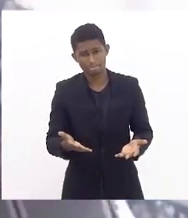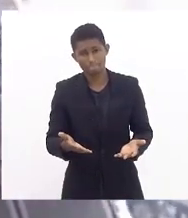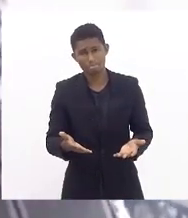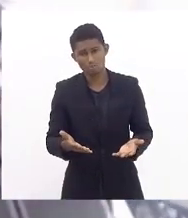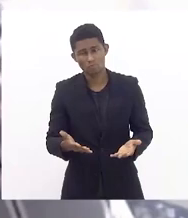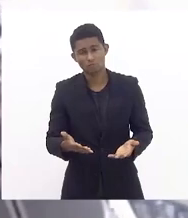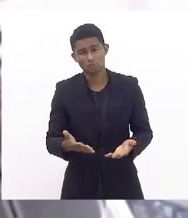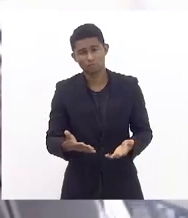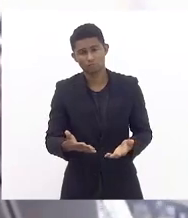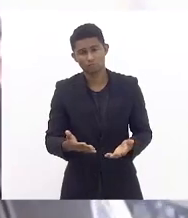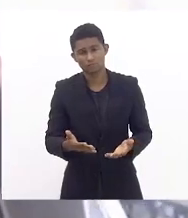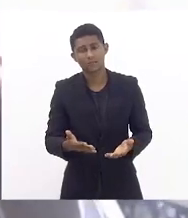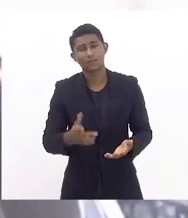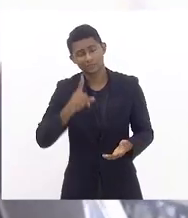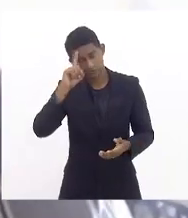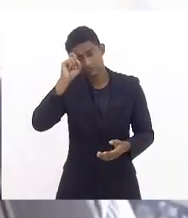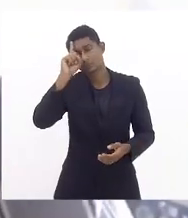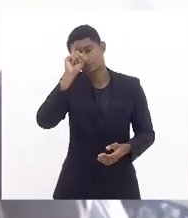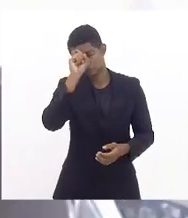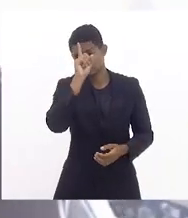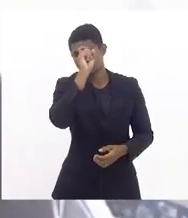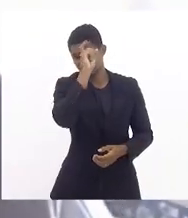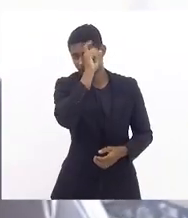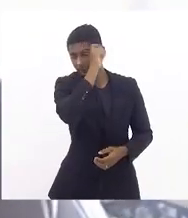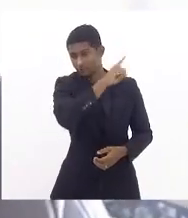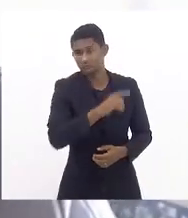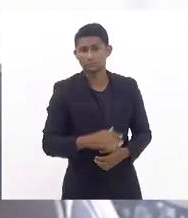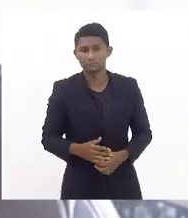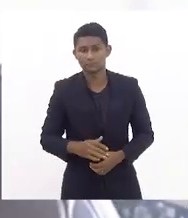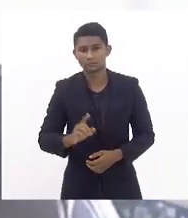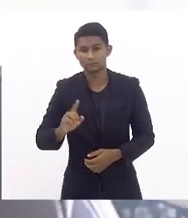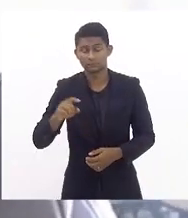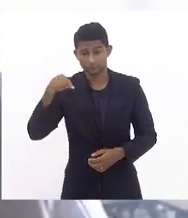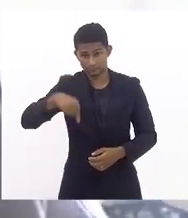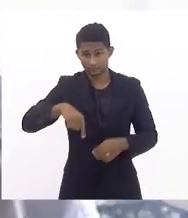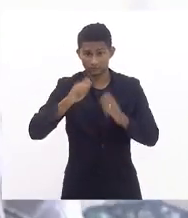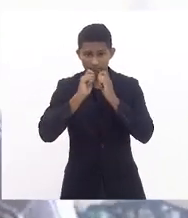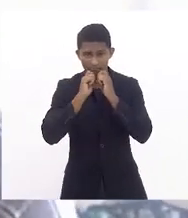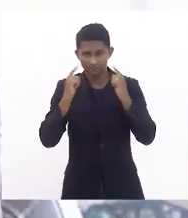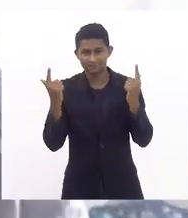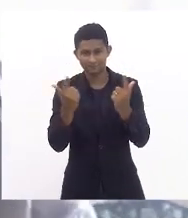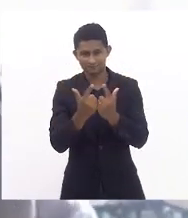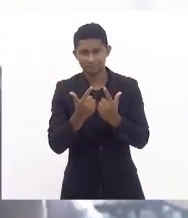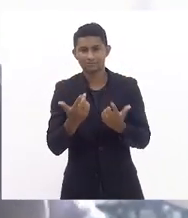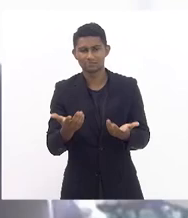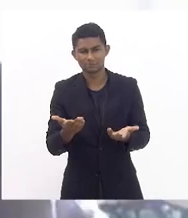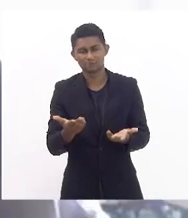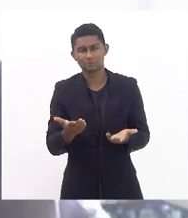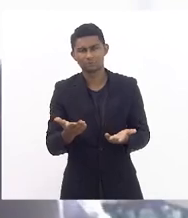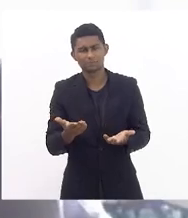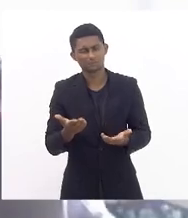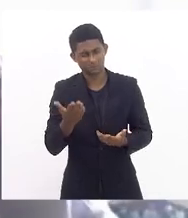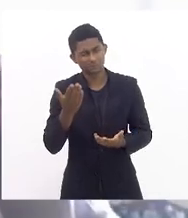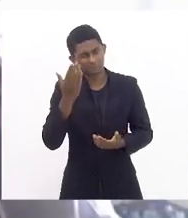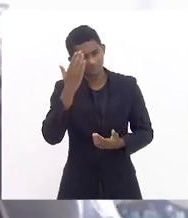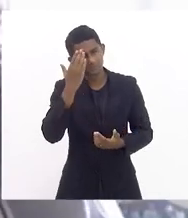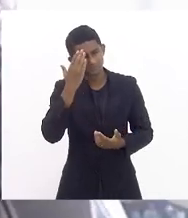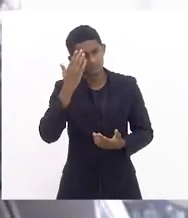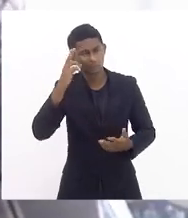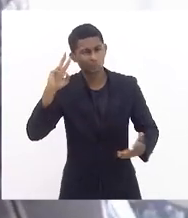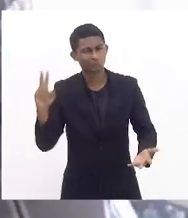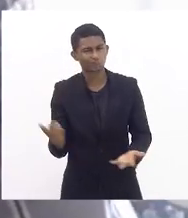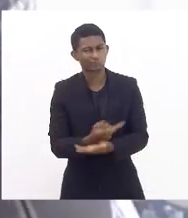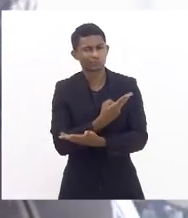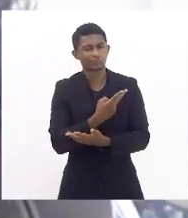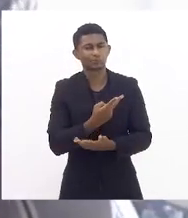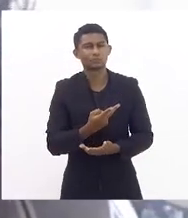de muita dificuldade e aqui o nosso parlamento, ainda mais depois da situação que aconteceu com o